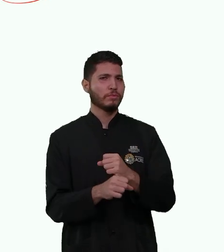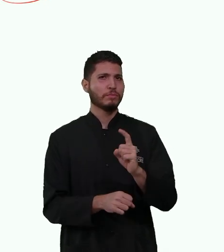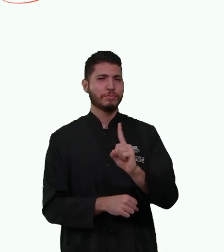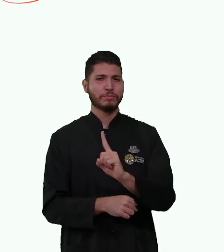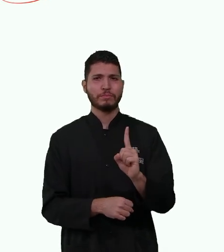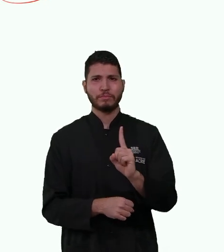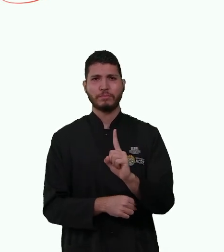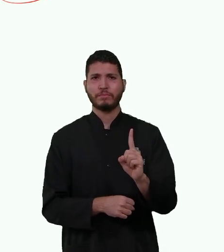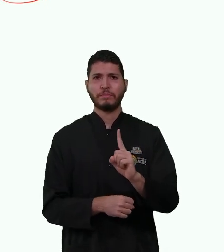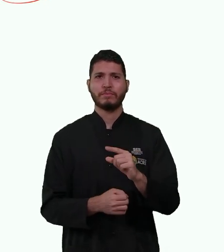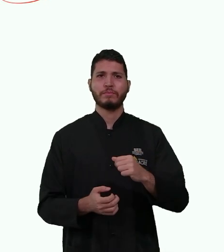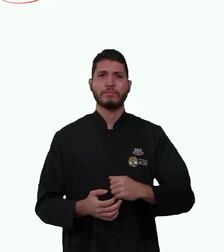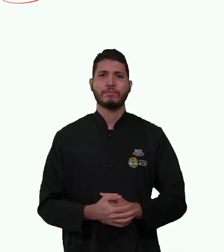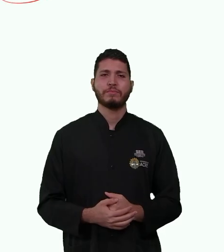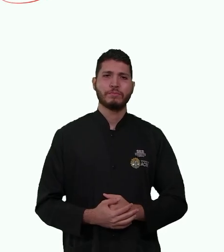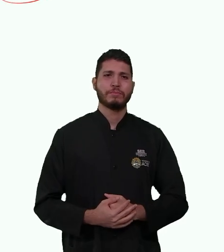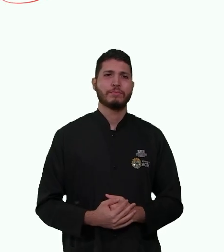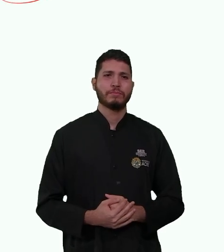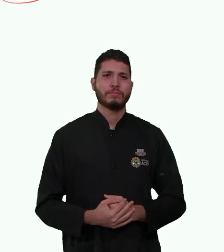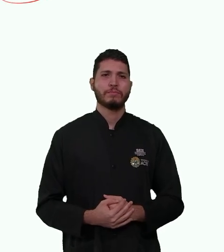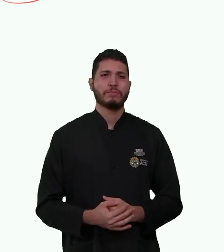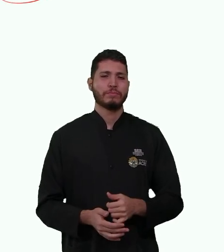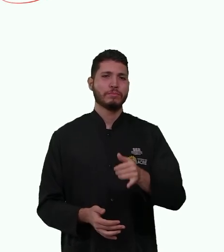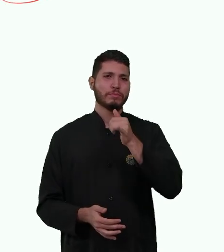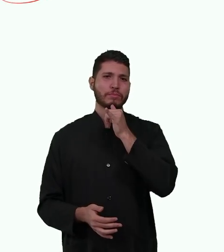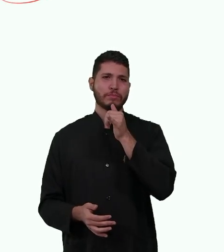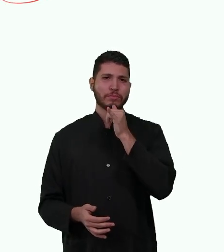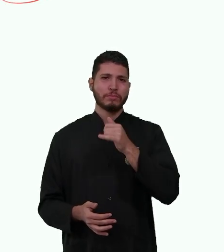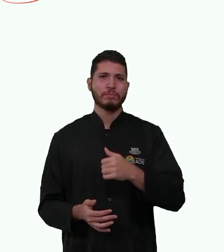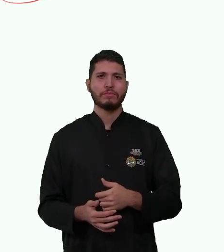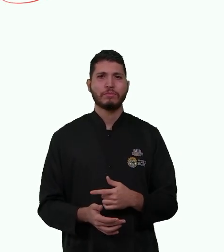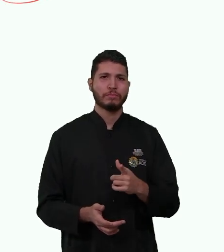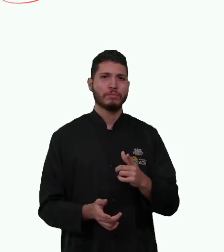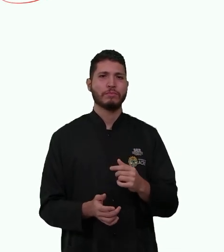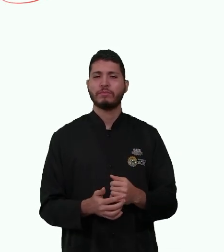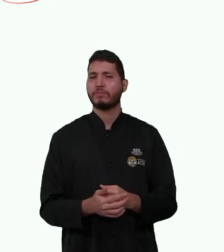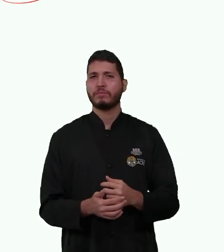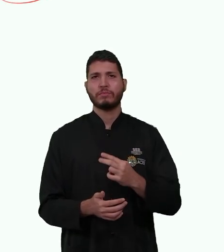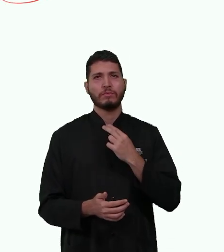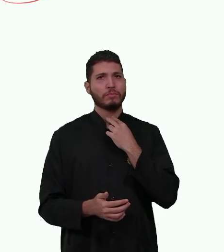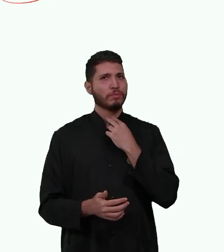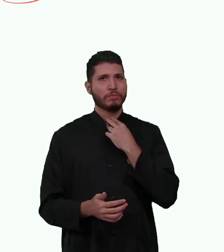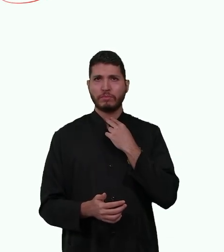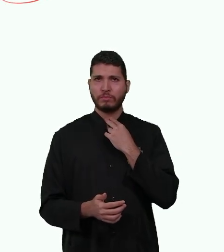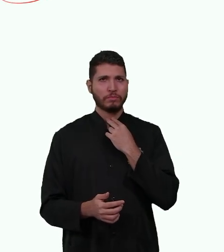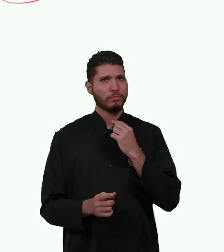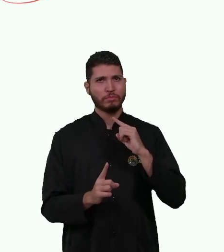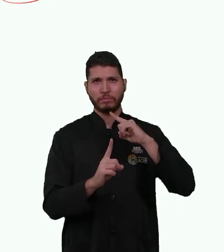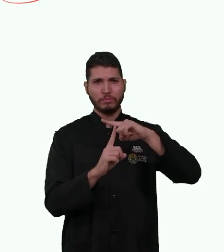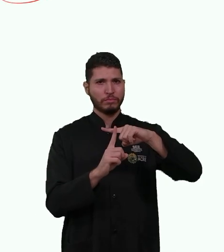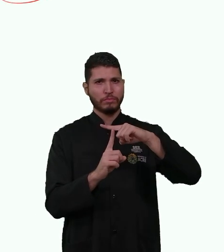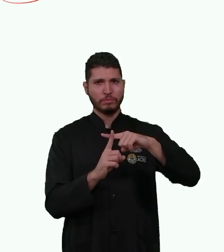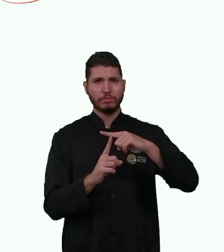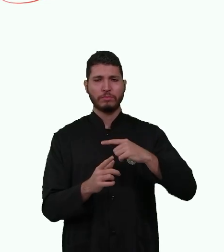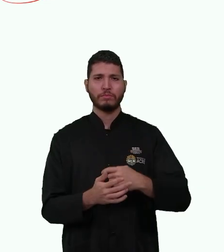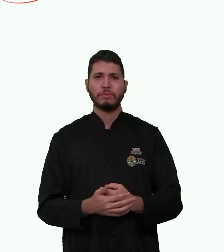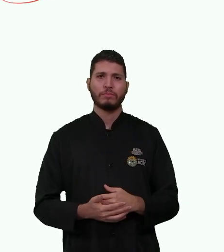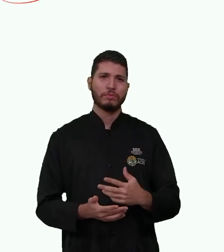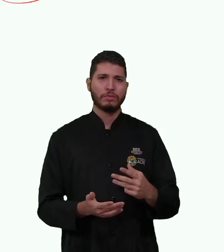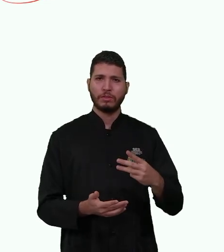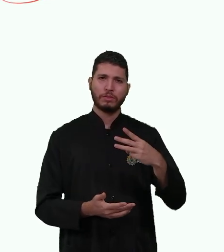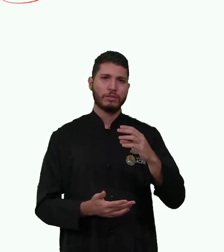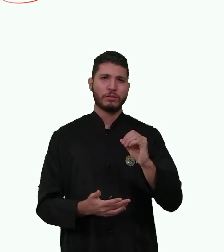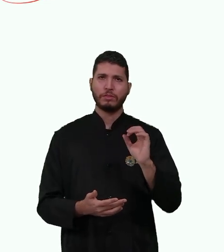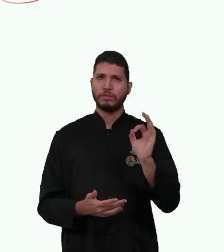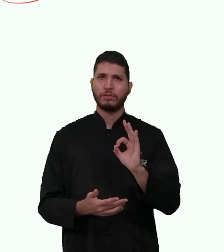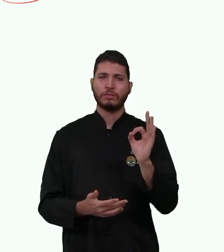de 10% e depois de 20%. Eu não posso somar esses dois aumentos e dizer que isso é 30%. Tá? Quando